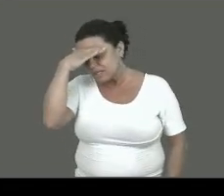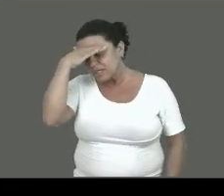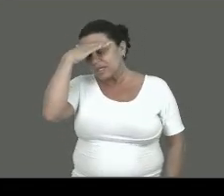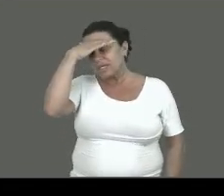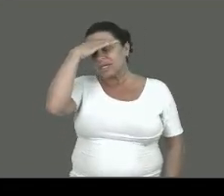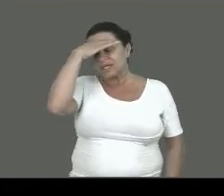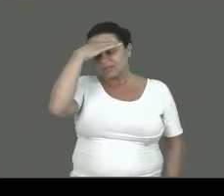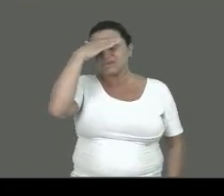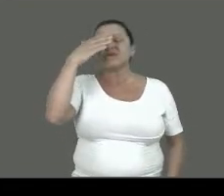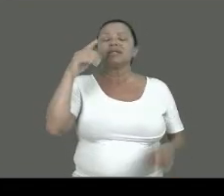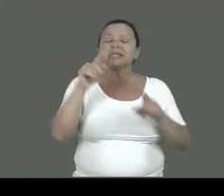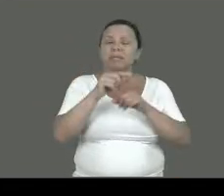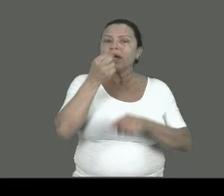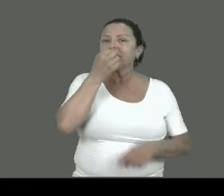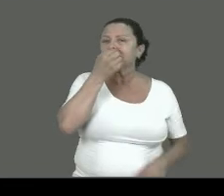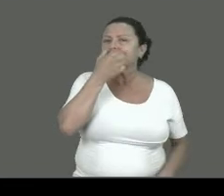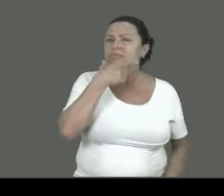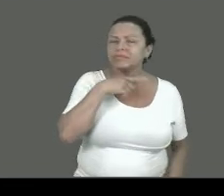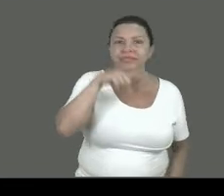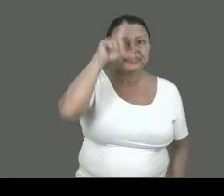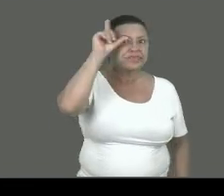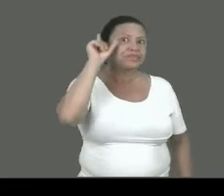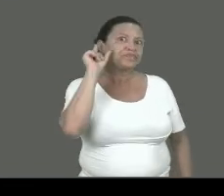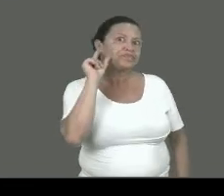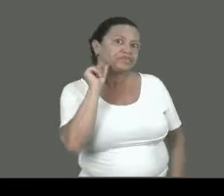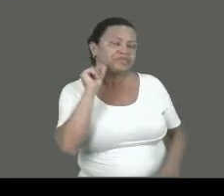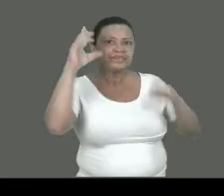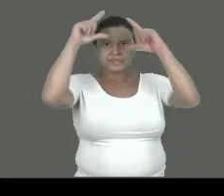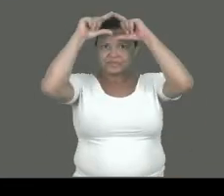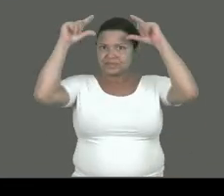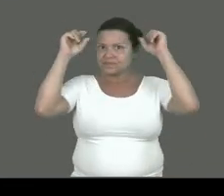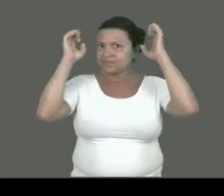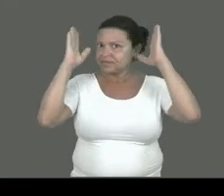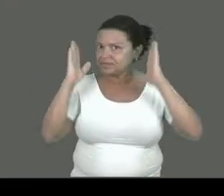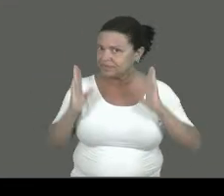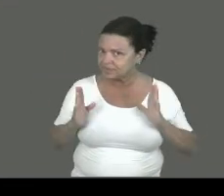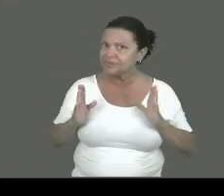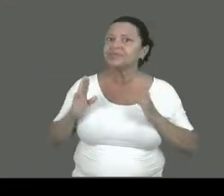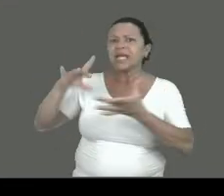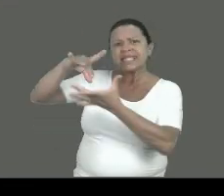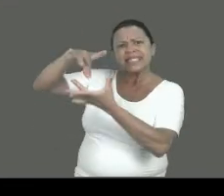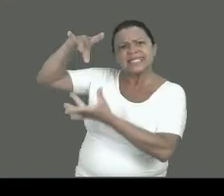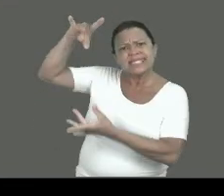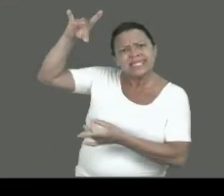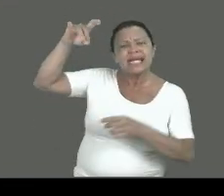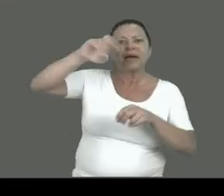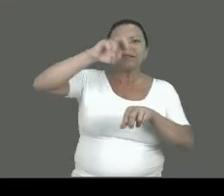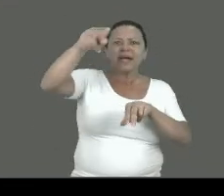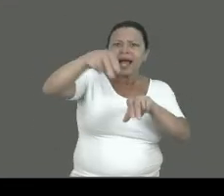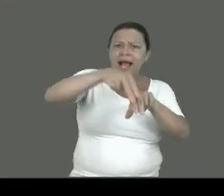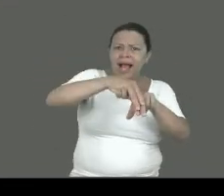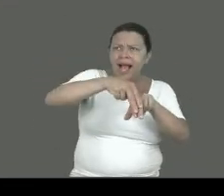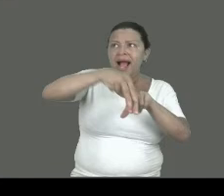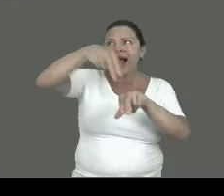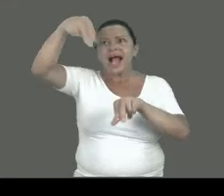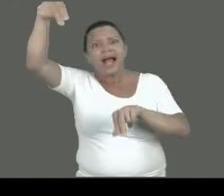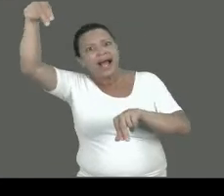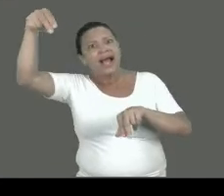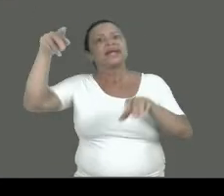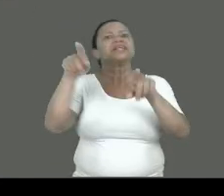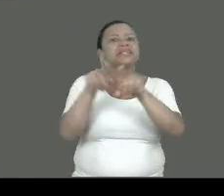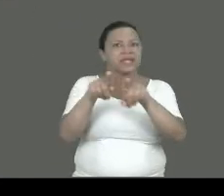André Luiz, por Divaldo Franco, por Joana de Ângeles, sejam espíritos encarnados, sejam autores